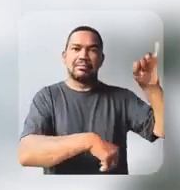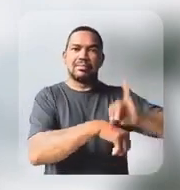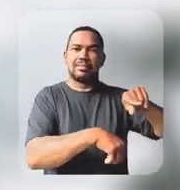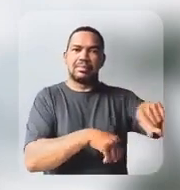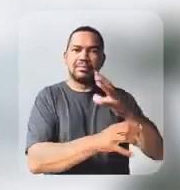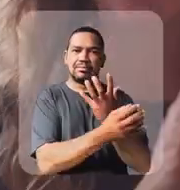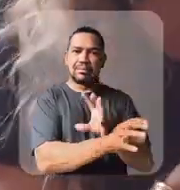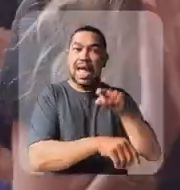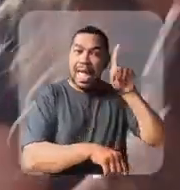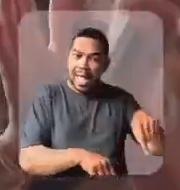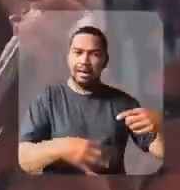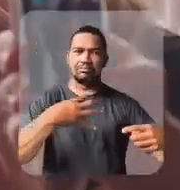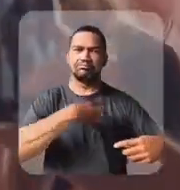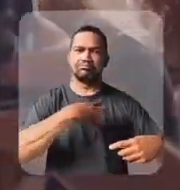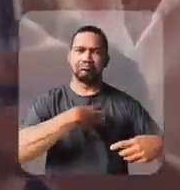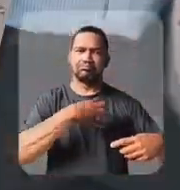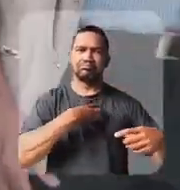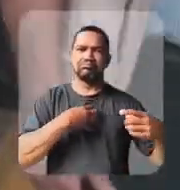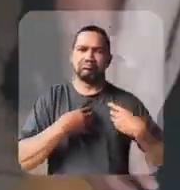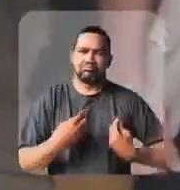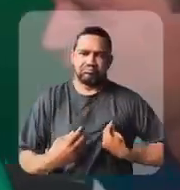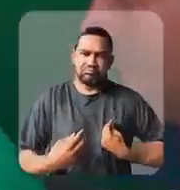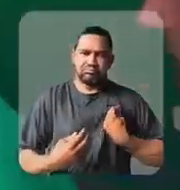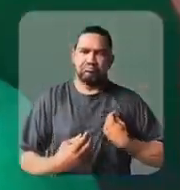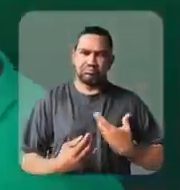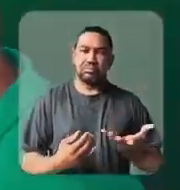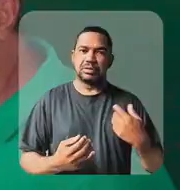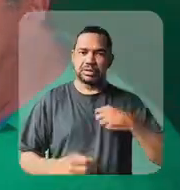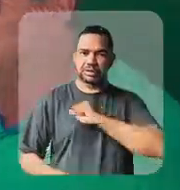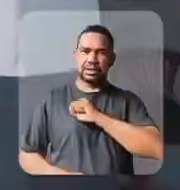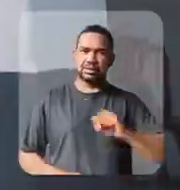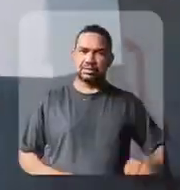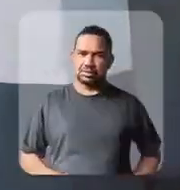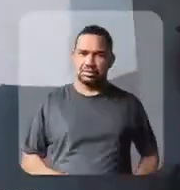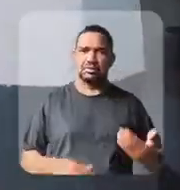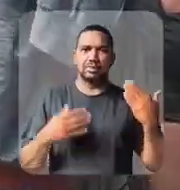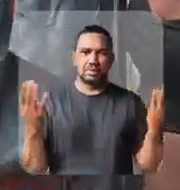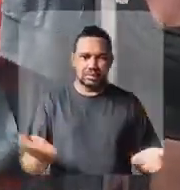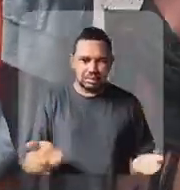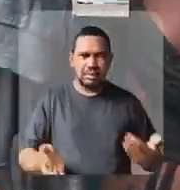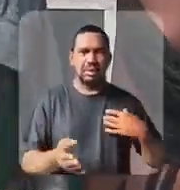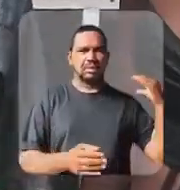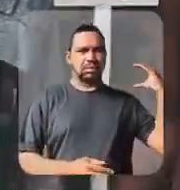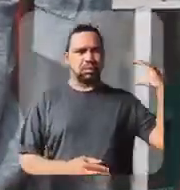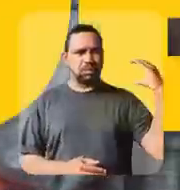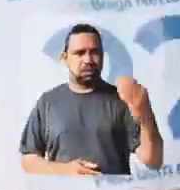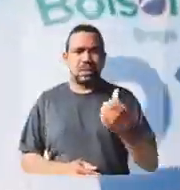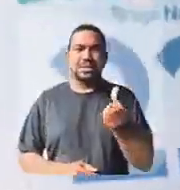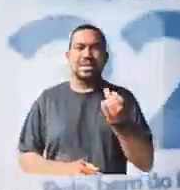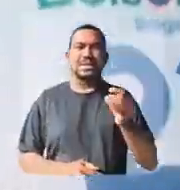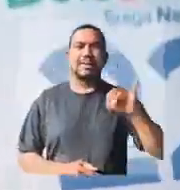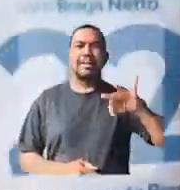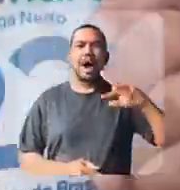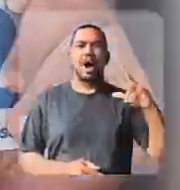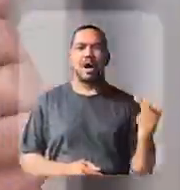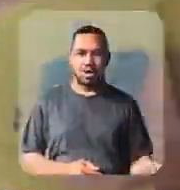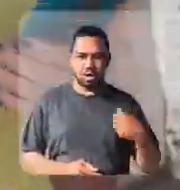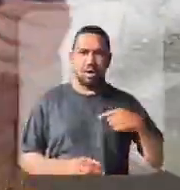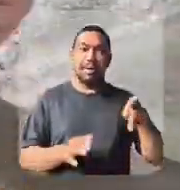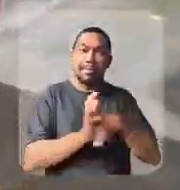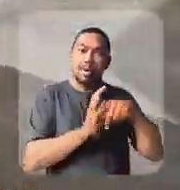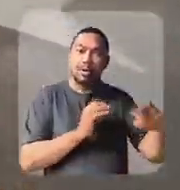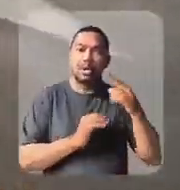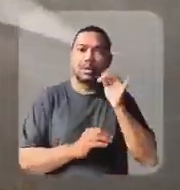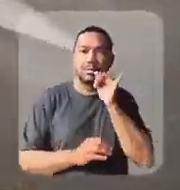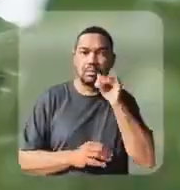capital do Agreste. É esse sentimento que move minhas ações como senador. Destinei 60 milhões em recursos